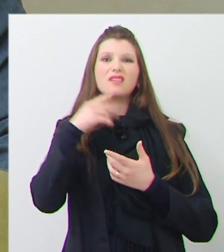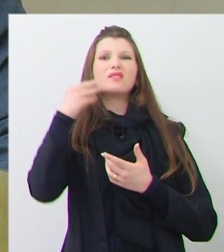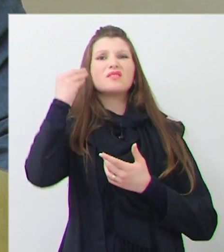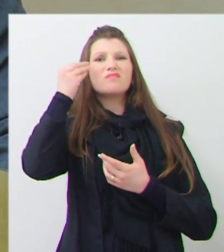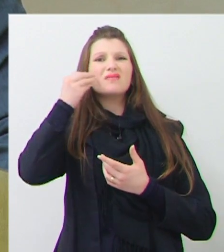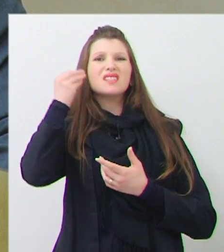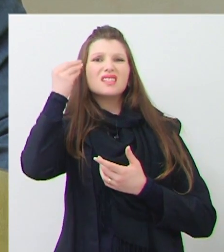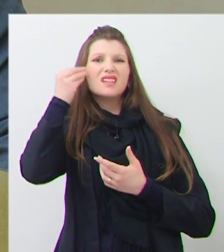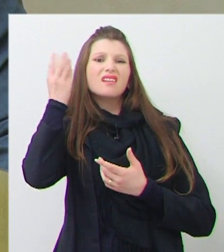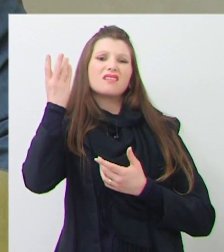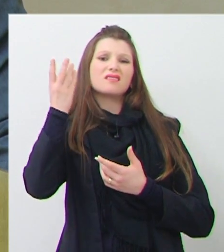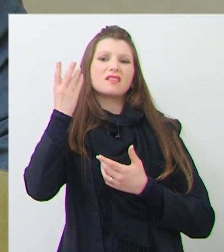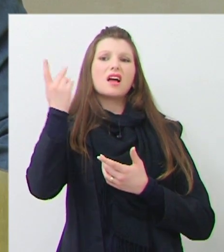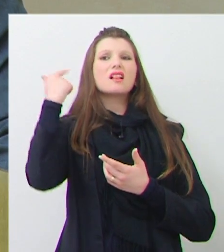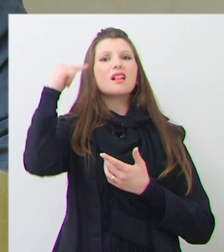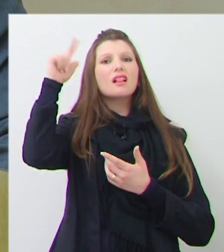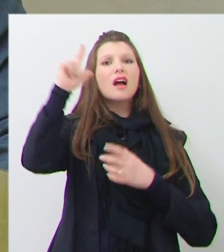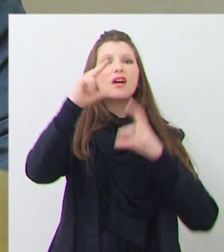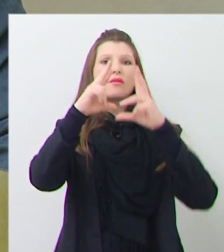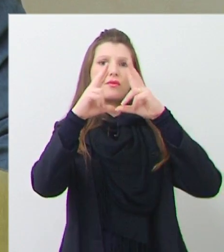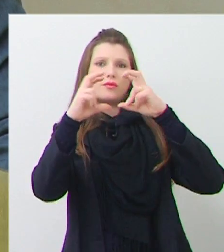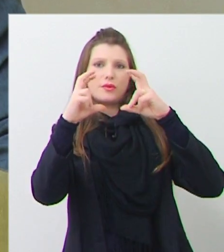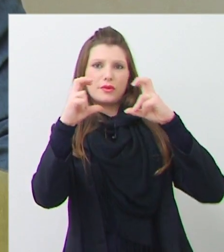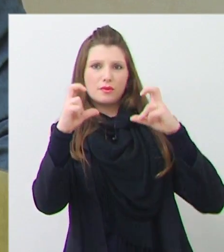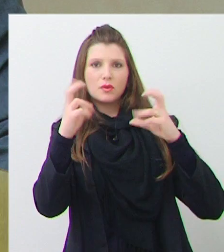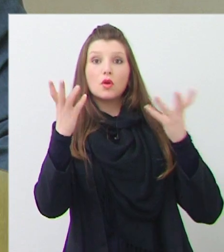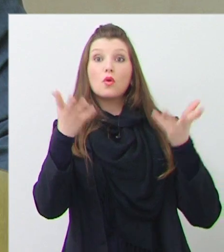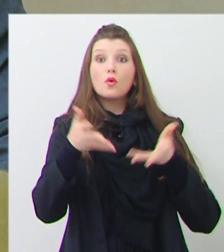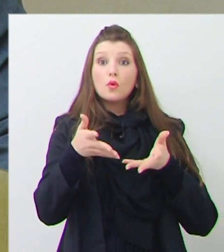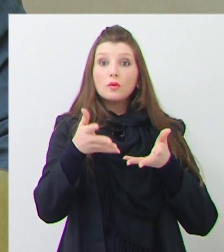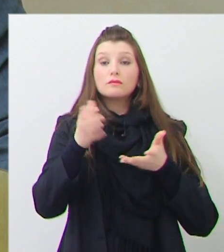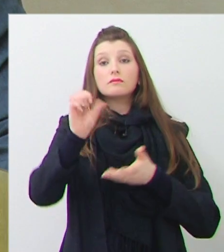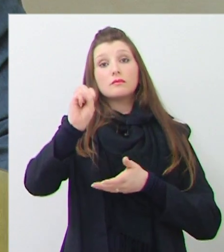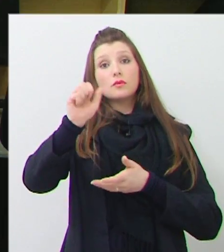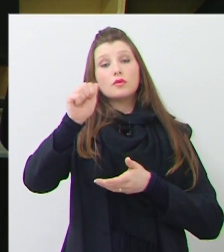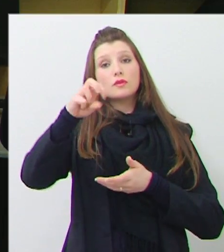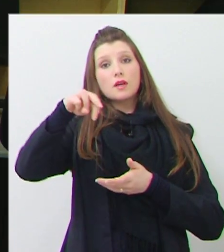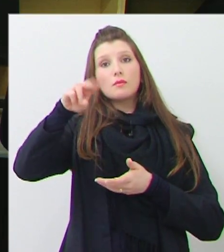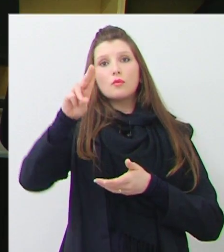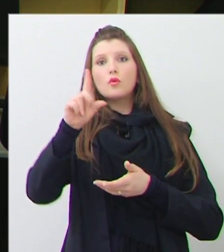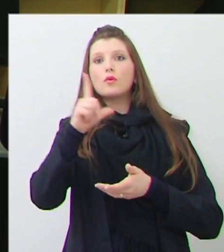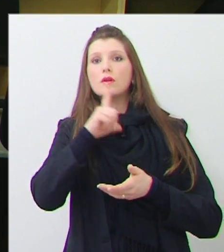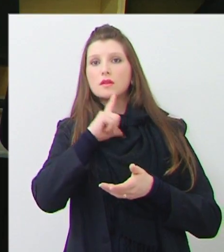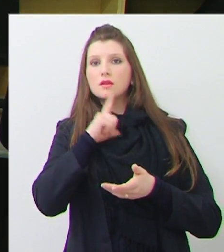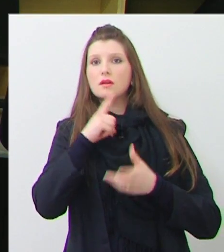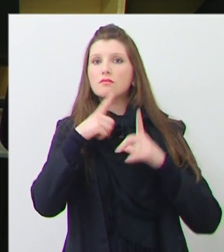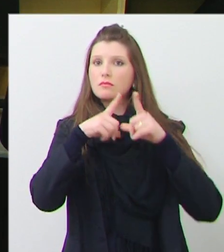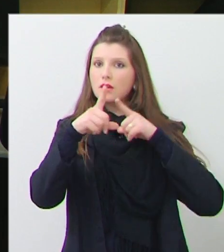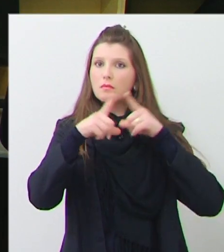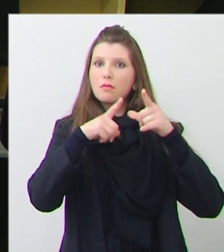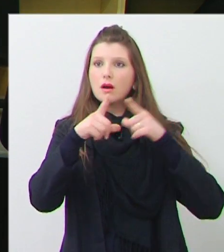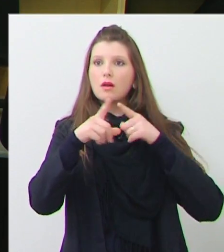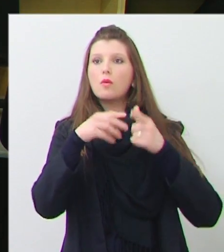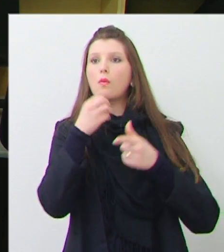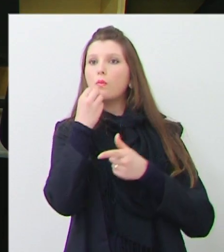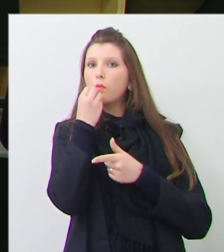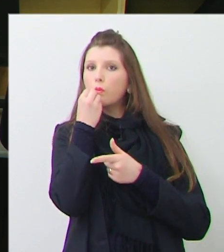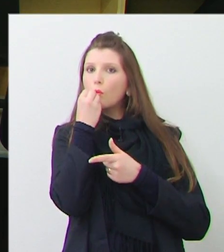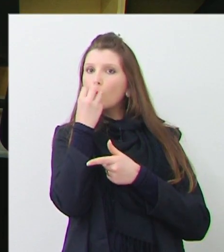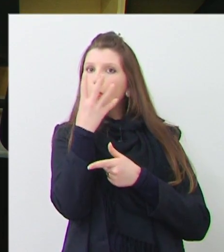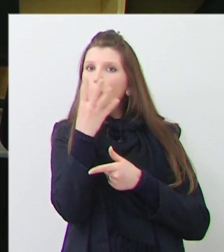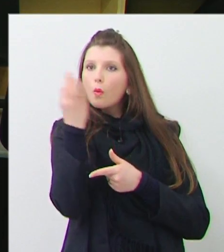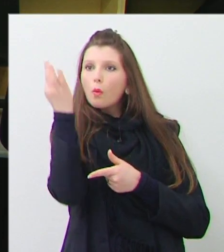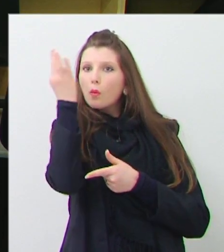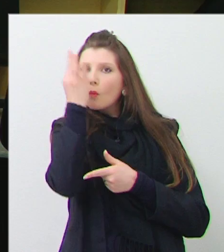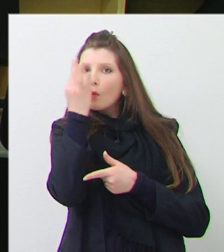não funcionava. Hoje, o SAMU tem prestado um serviço exemplar na nossa região. Não é só Criciúma,